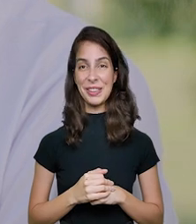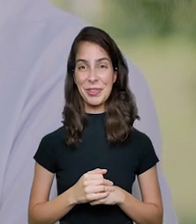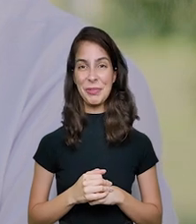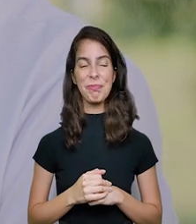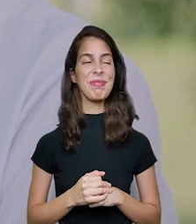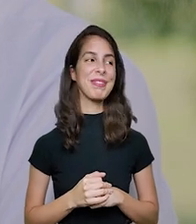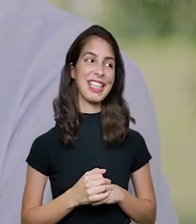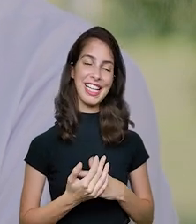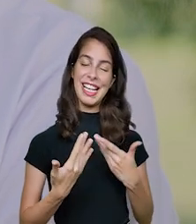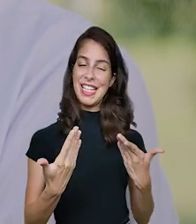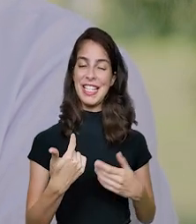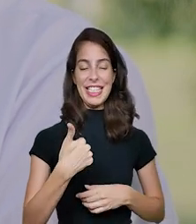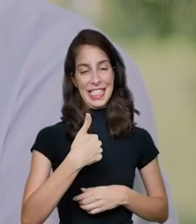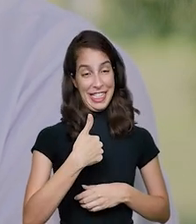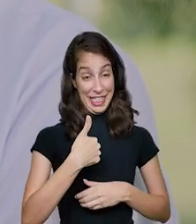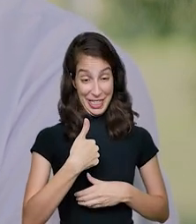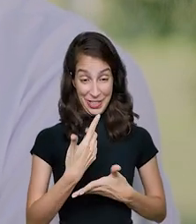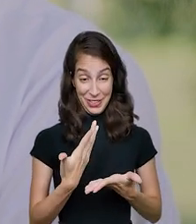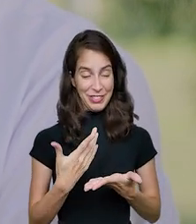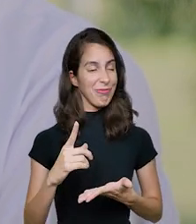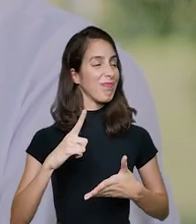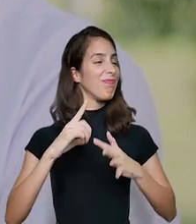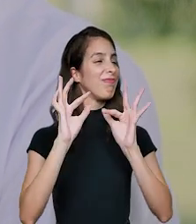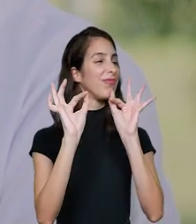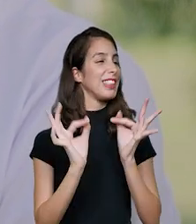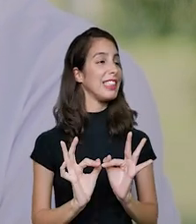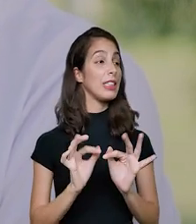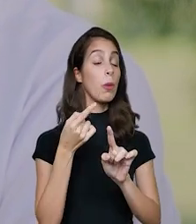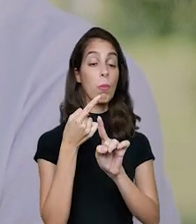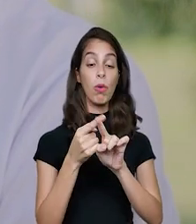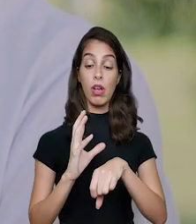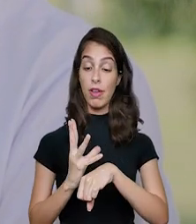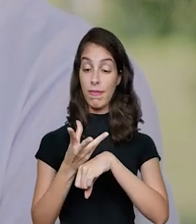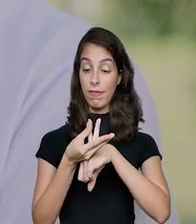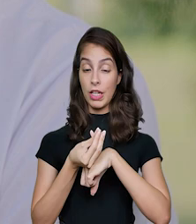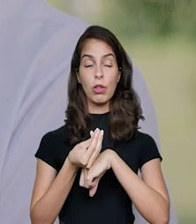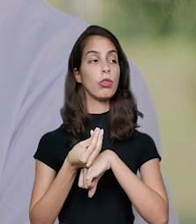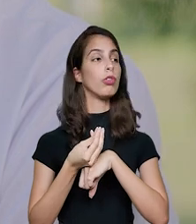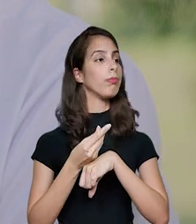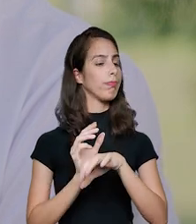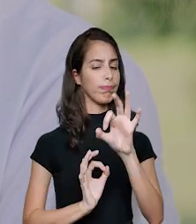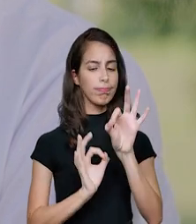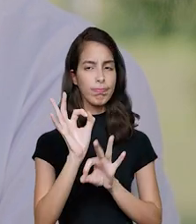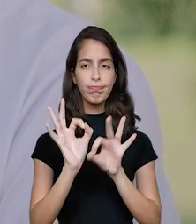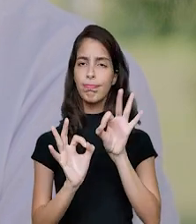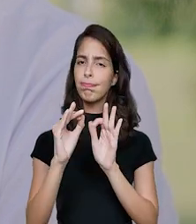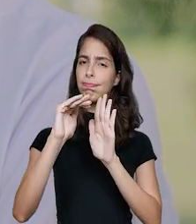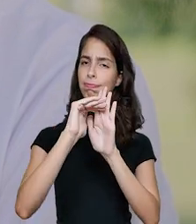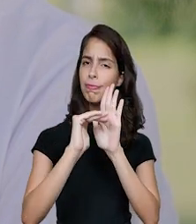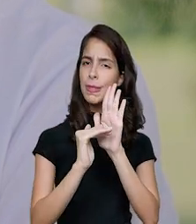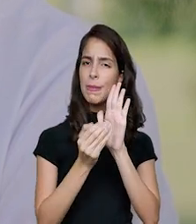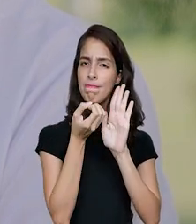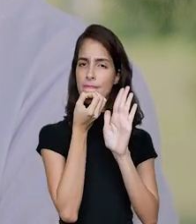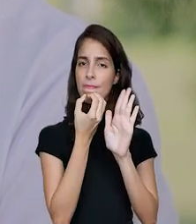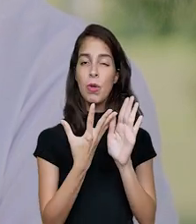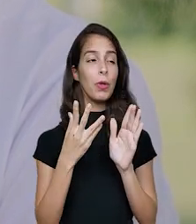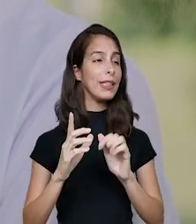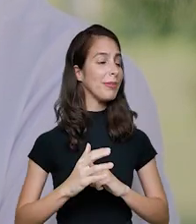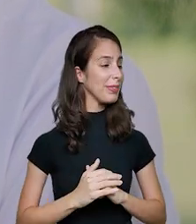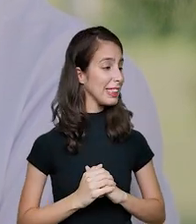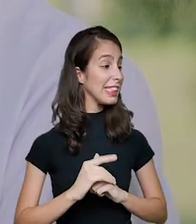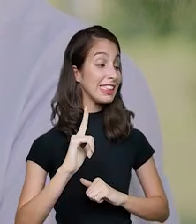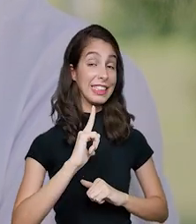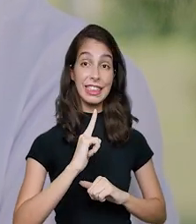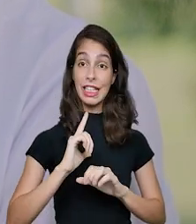feliz com a equipe que nós temos na organização do evento né A equipe que nos